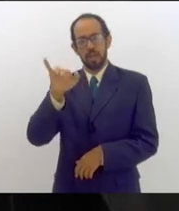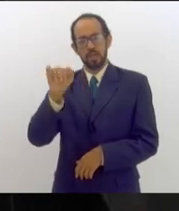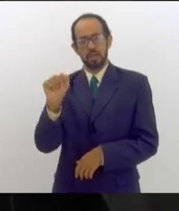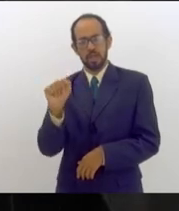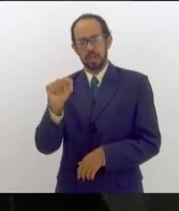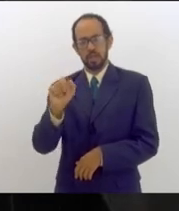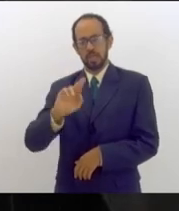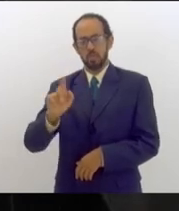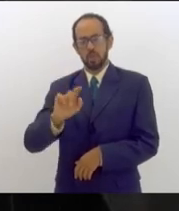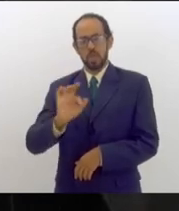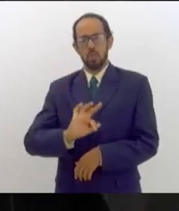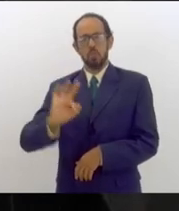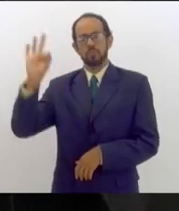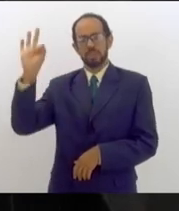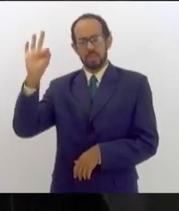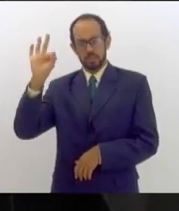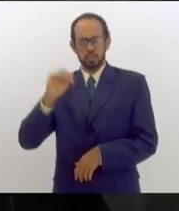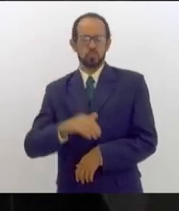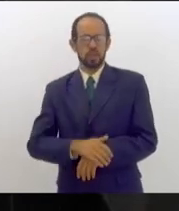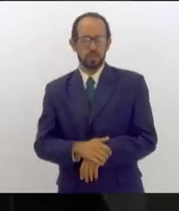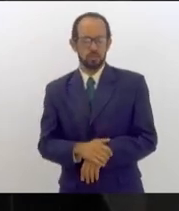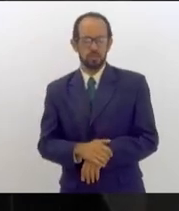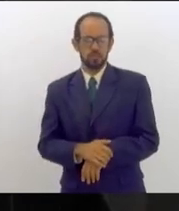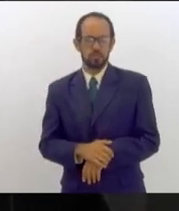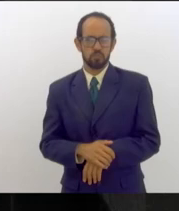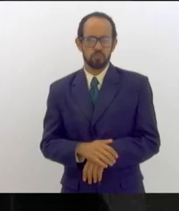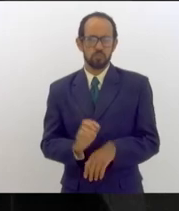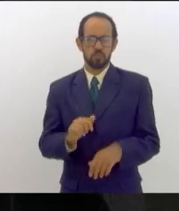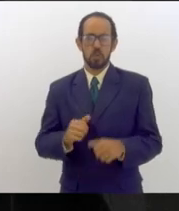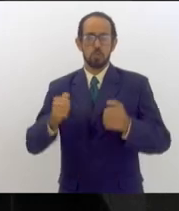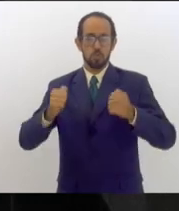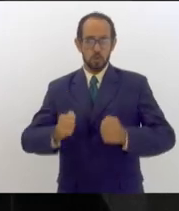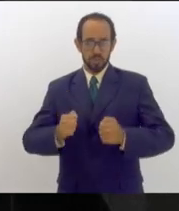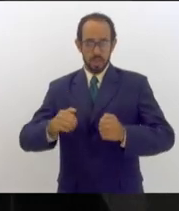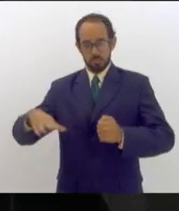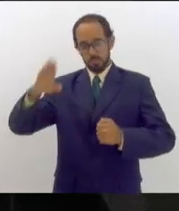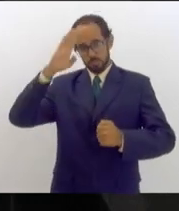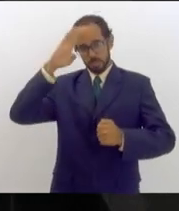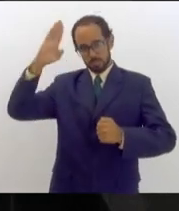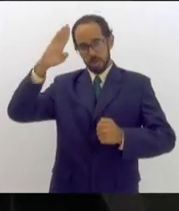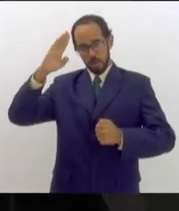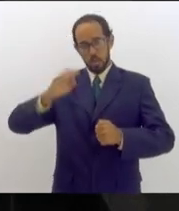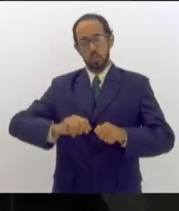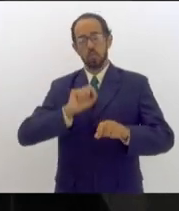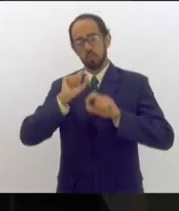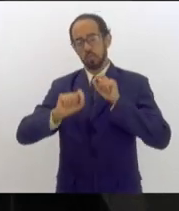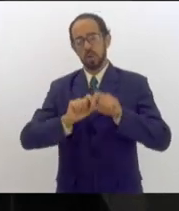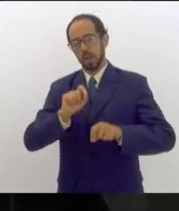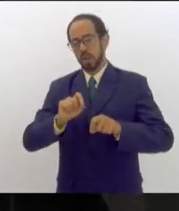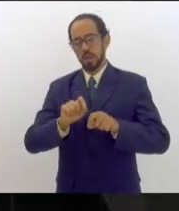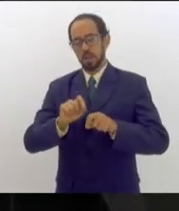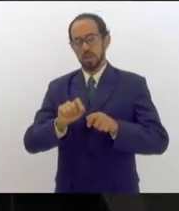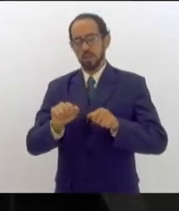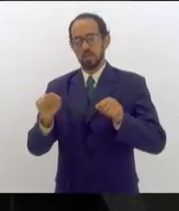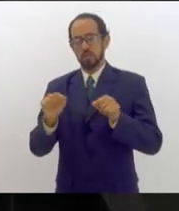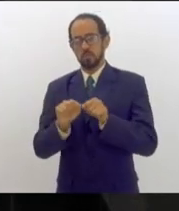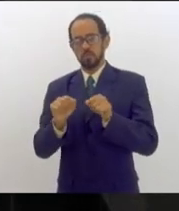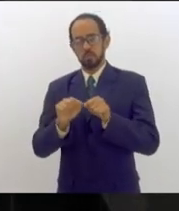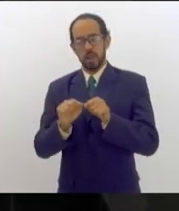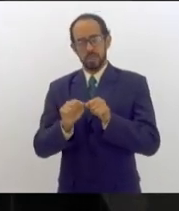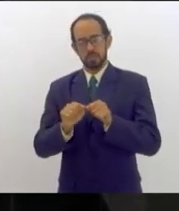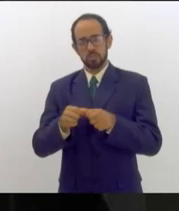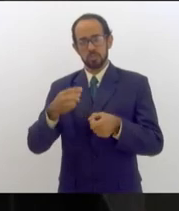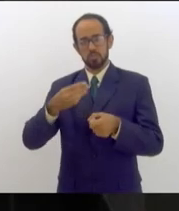não Federativa onde o poder Central faz questão que estados